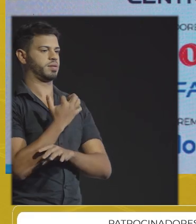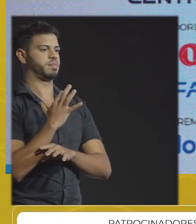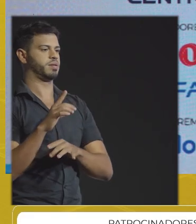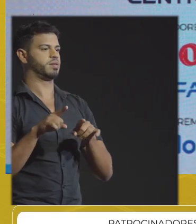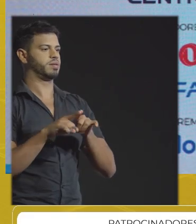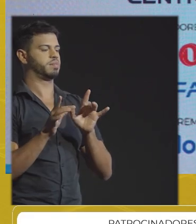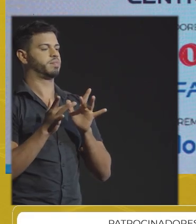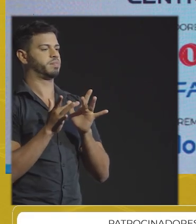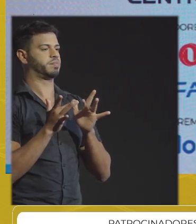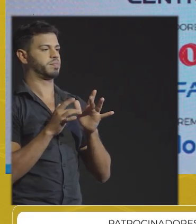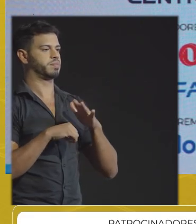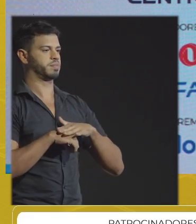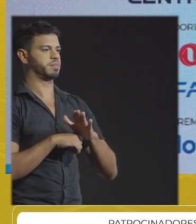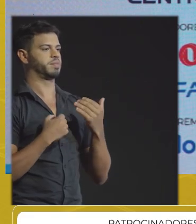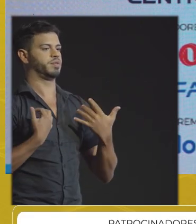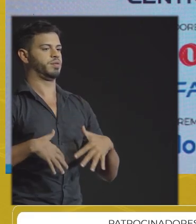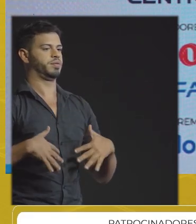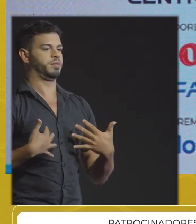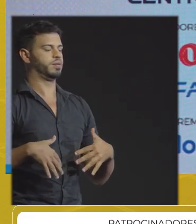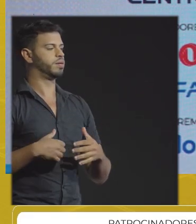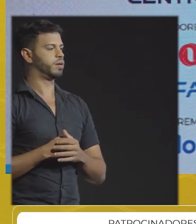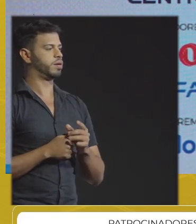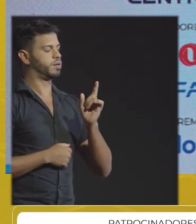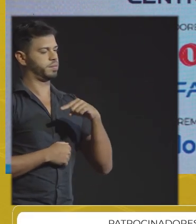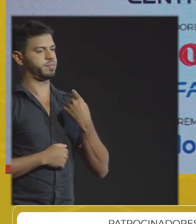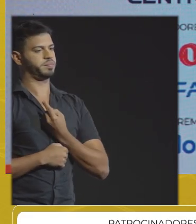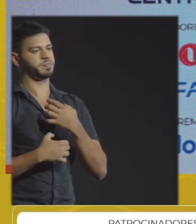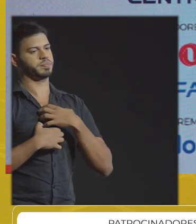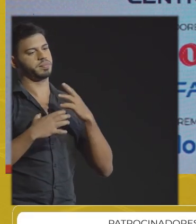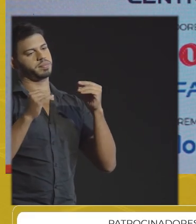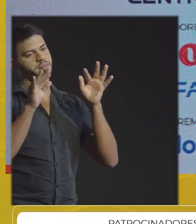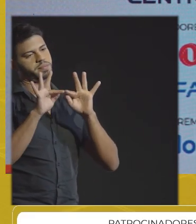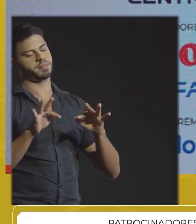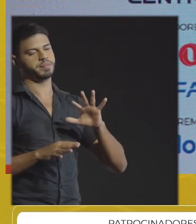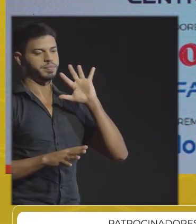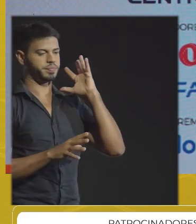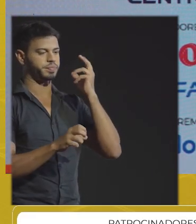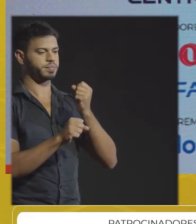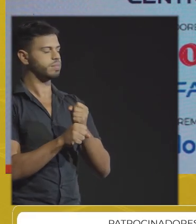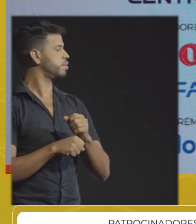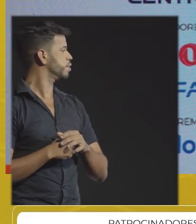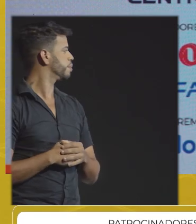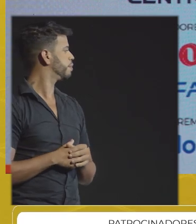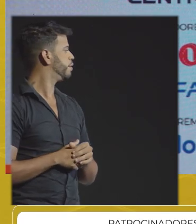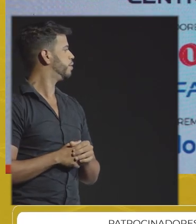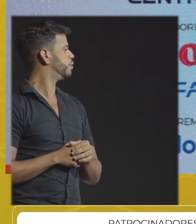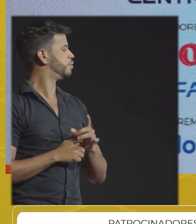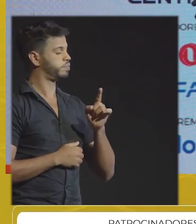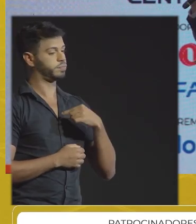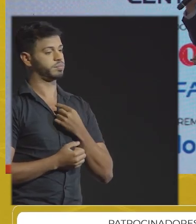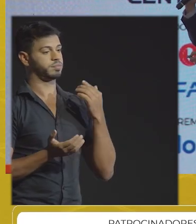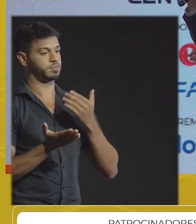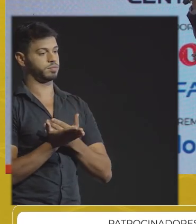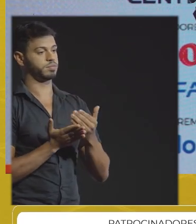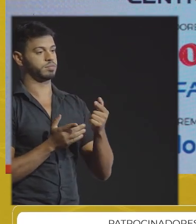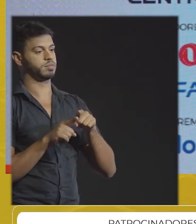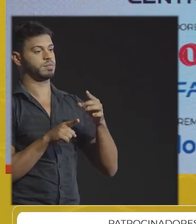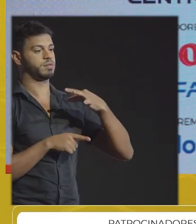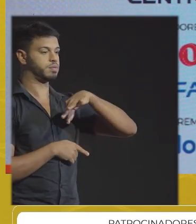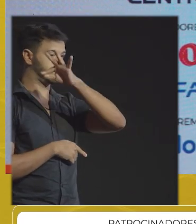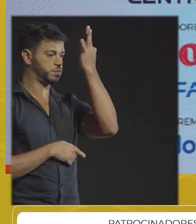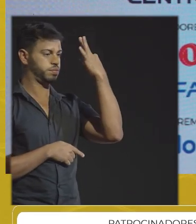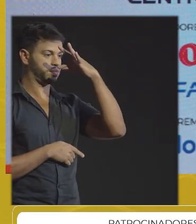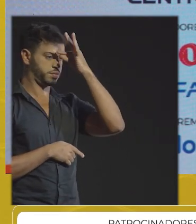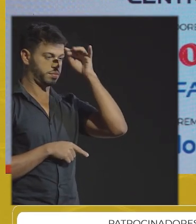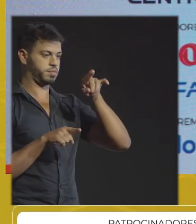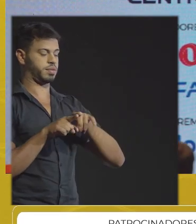de contratos bastante rigorosos e a gente ficou muito feliz com os resultados né começamos a investir também no Espírito Santo